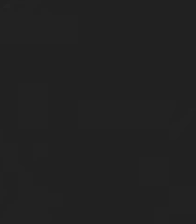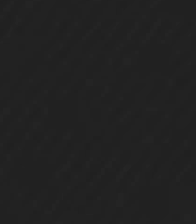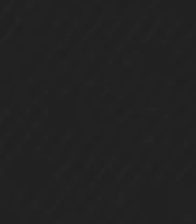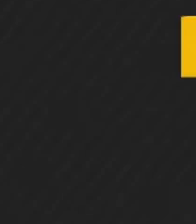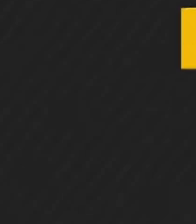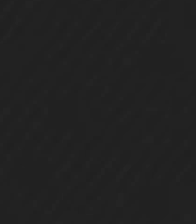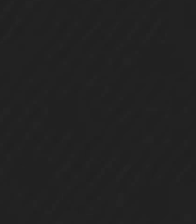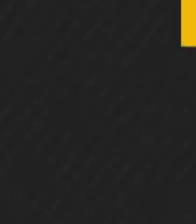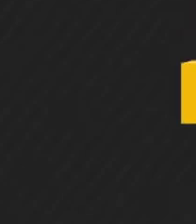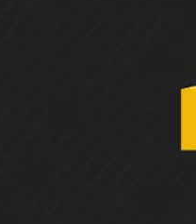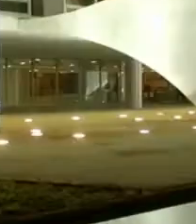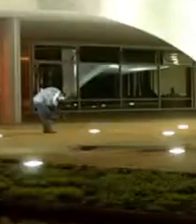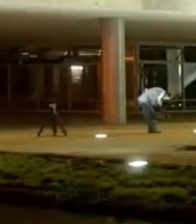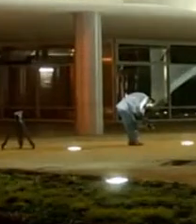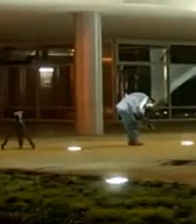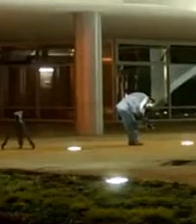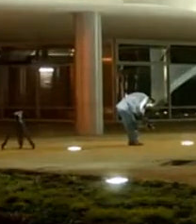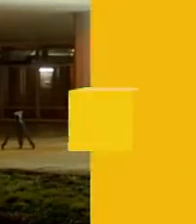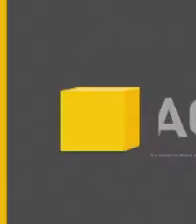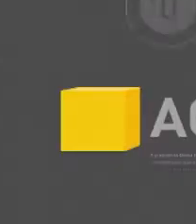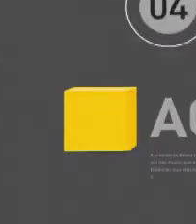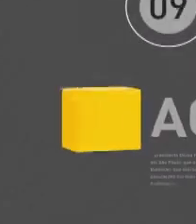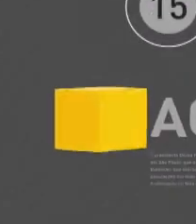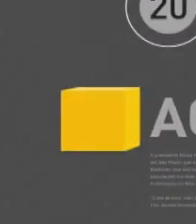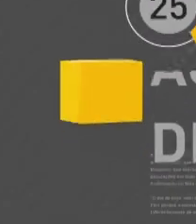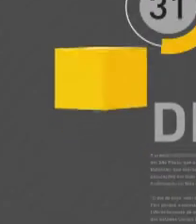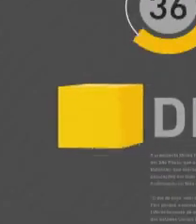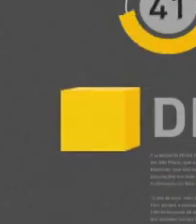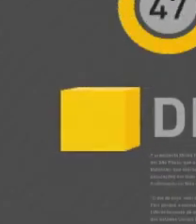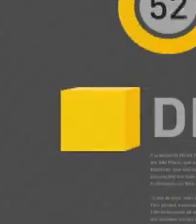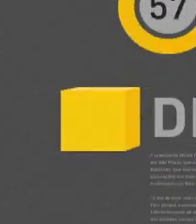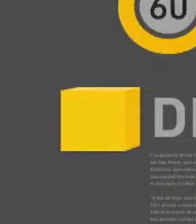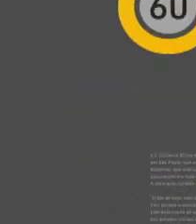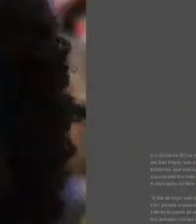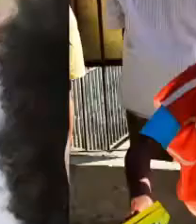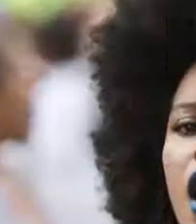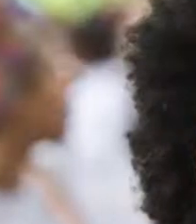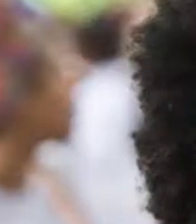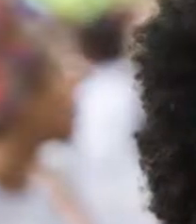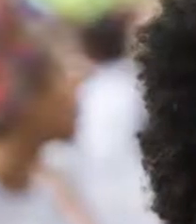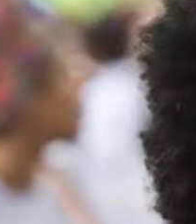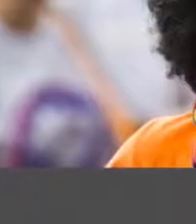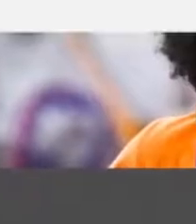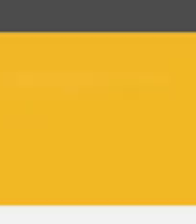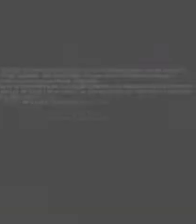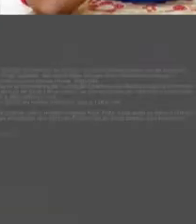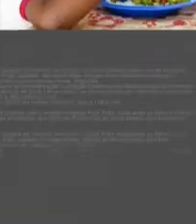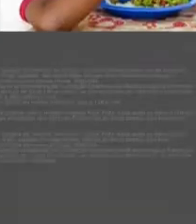Música